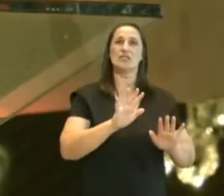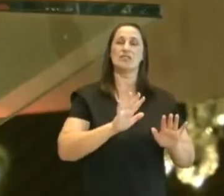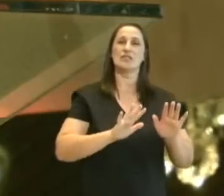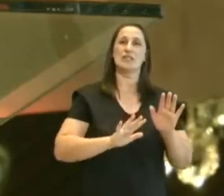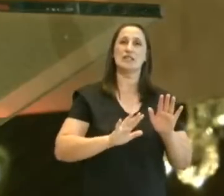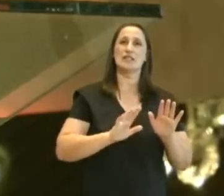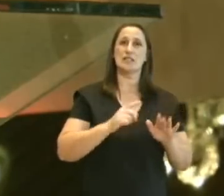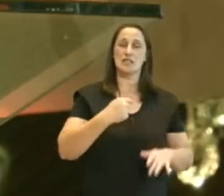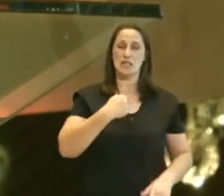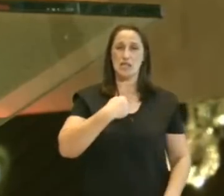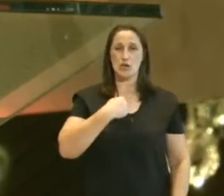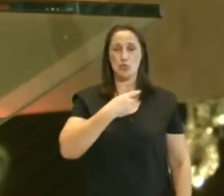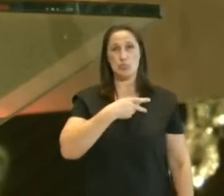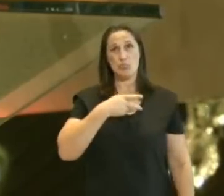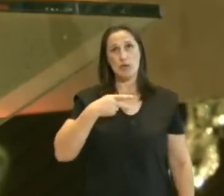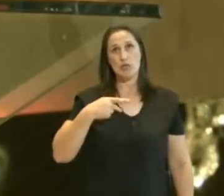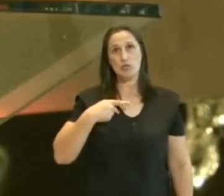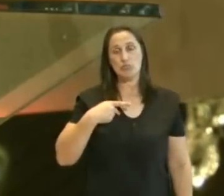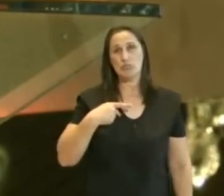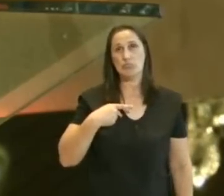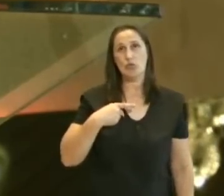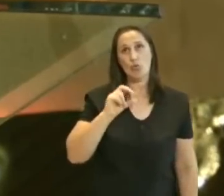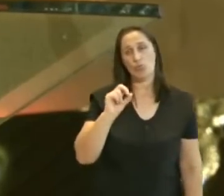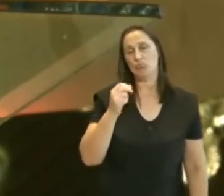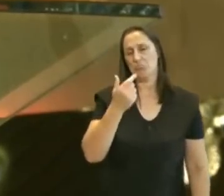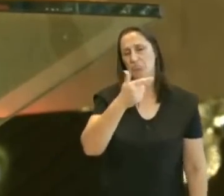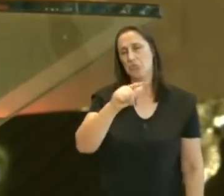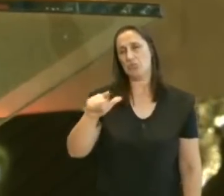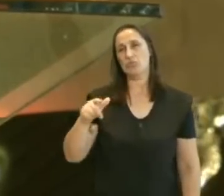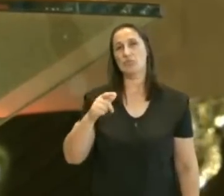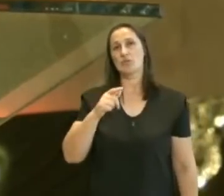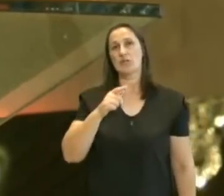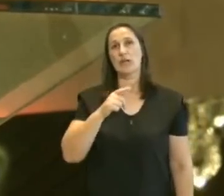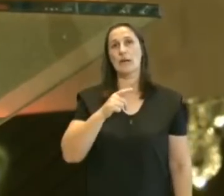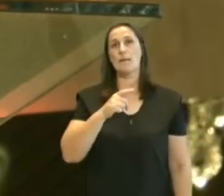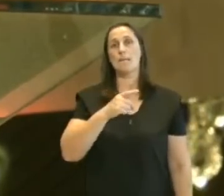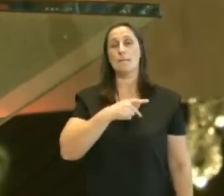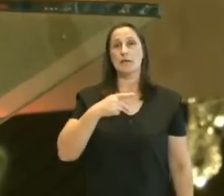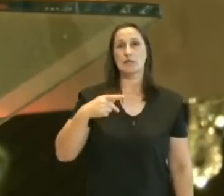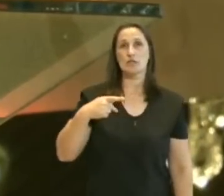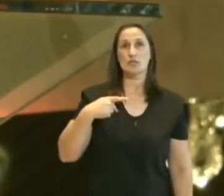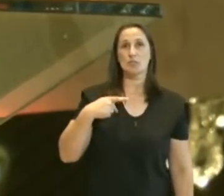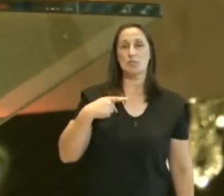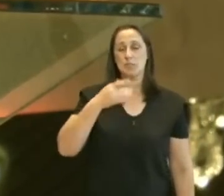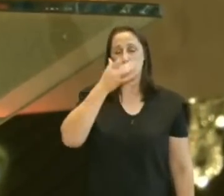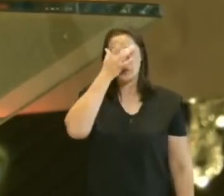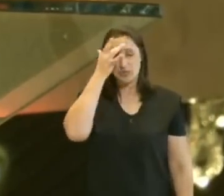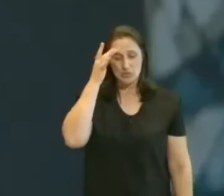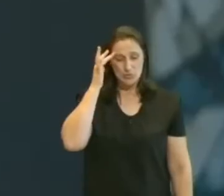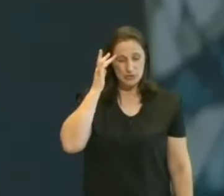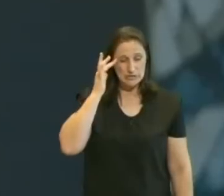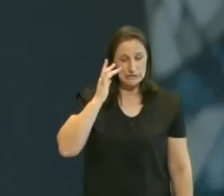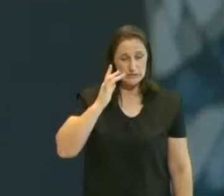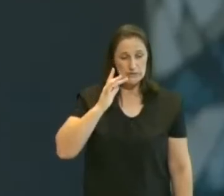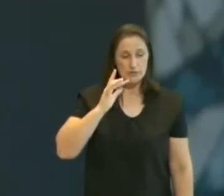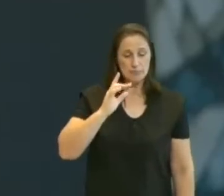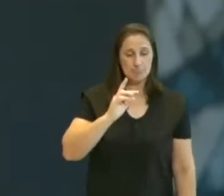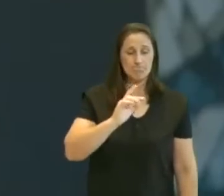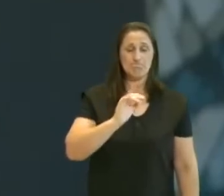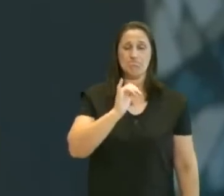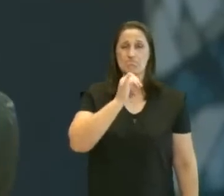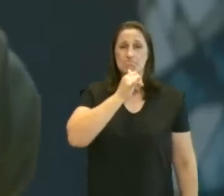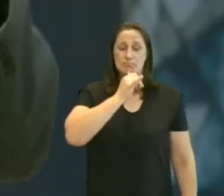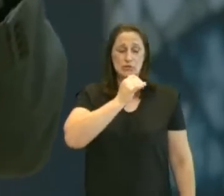atende, pessoas que vivem dentro das suas cinzas, que estão lá olhando